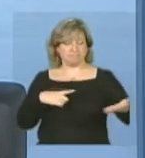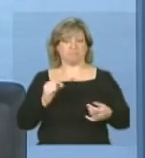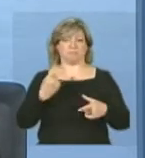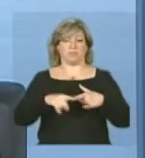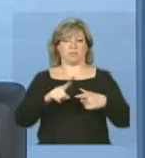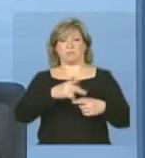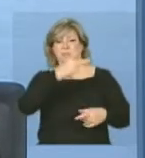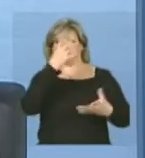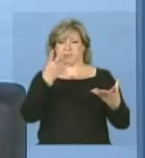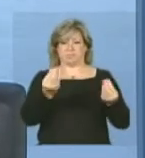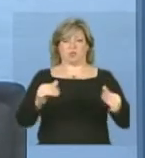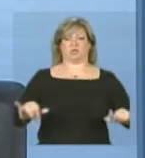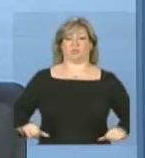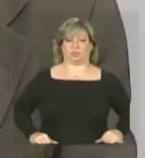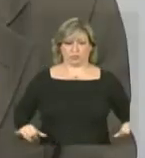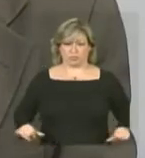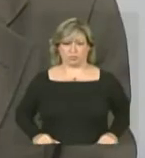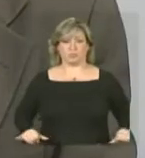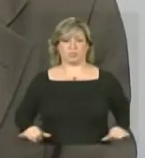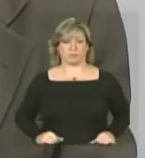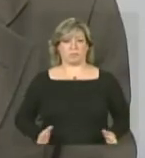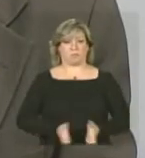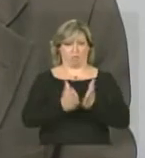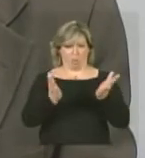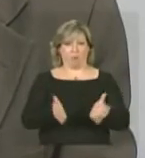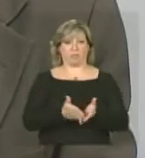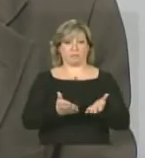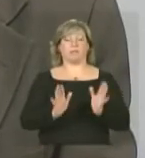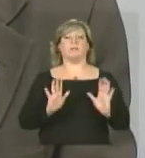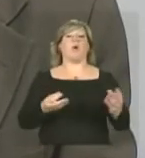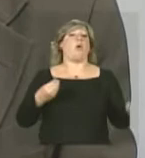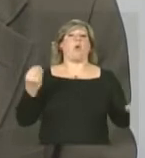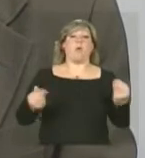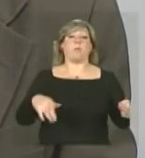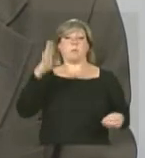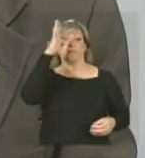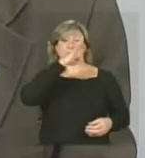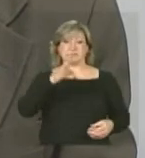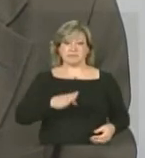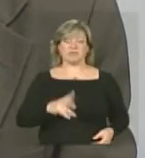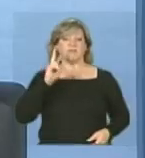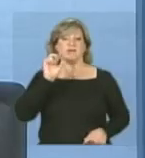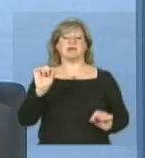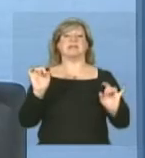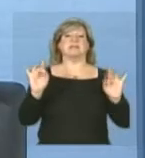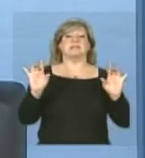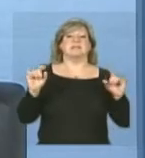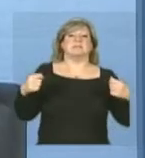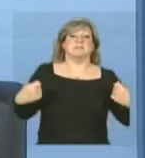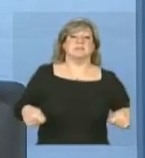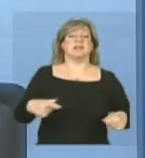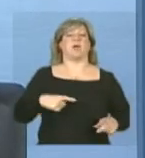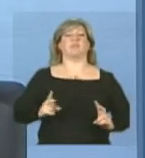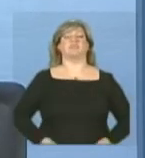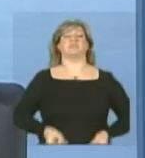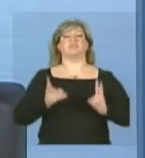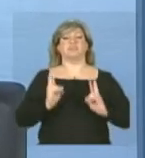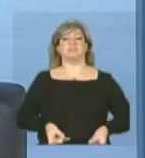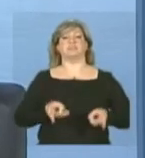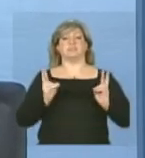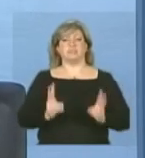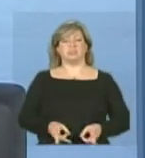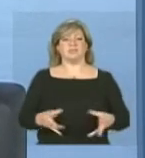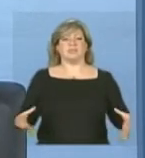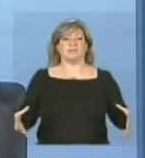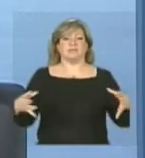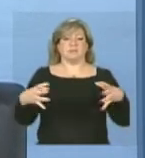alimentar. Como o Brasil sem miséria vê as necessidades alimentares especiais que estão permanentemente